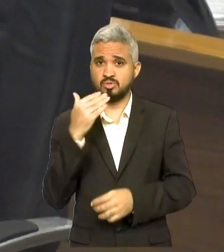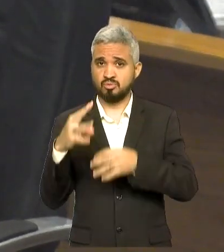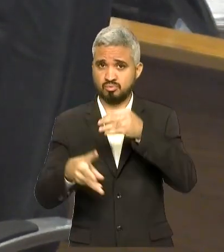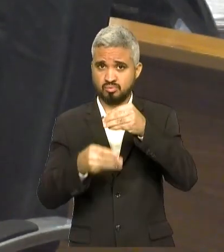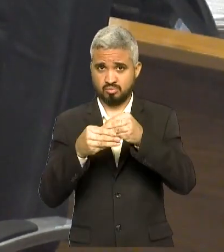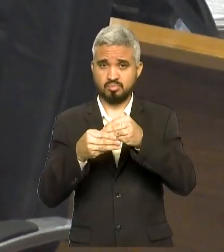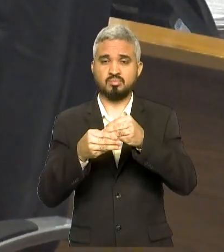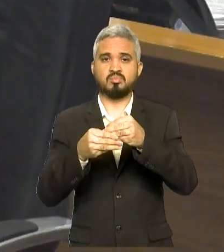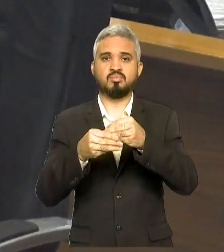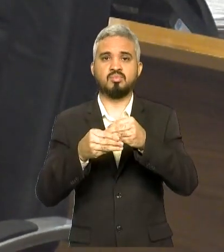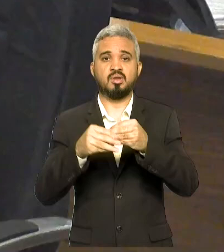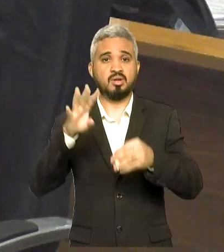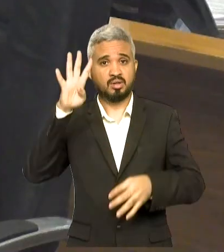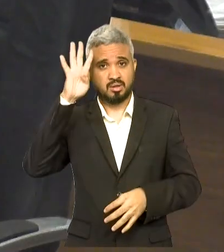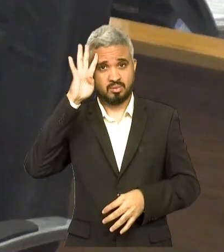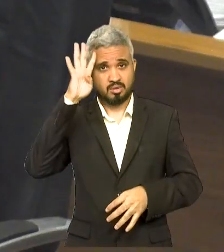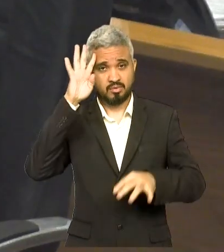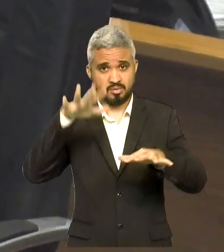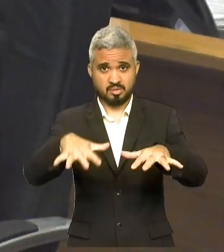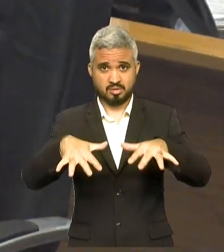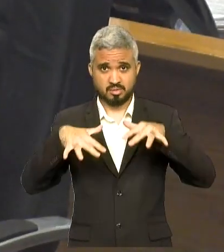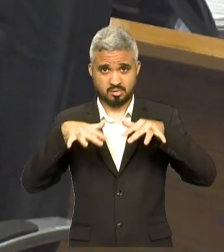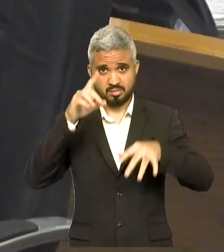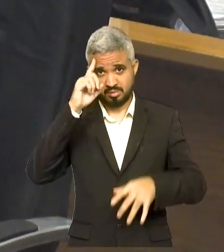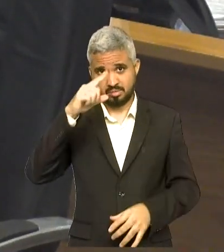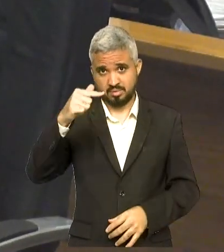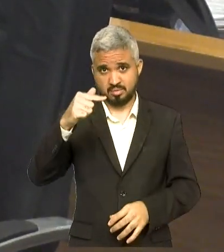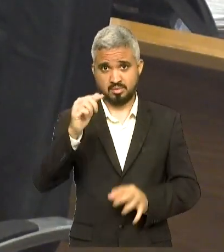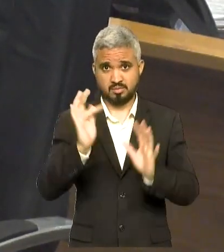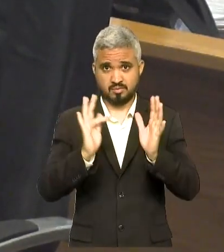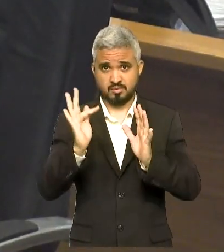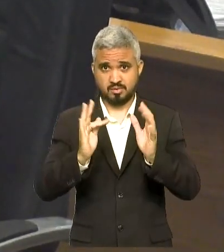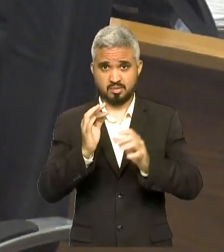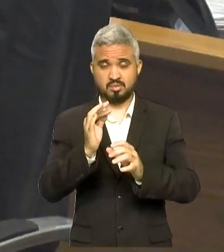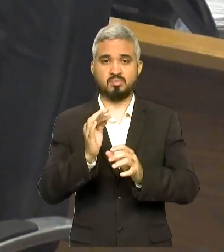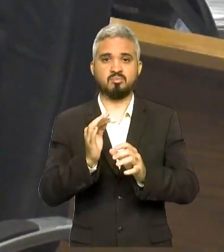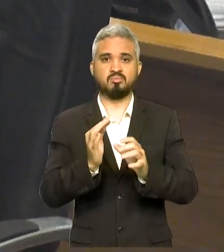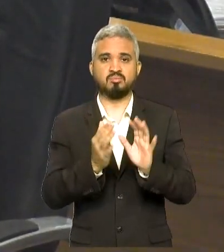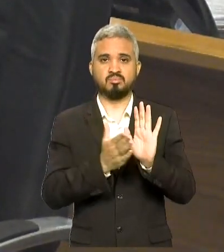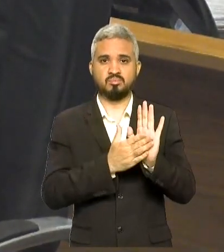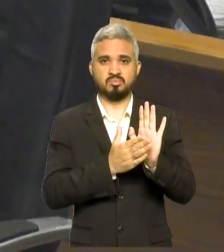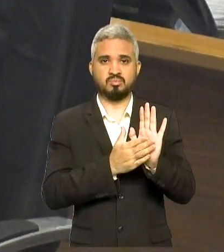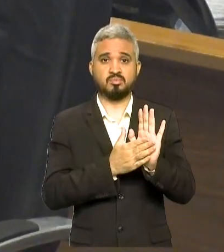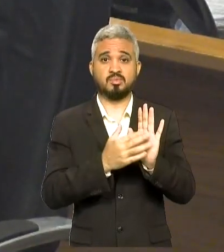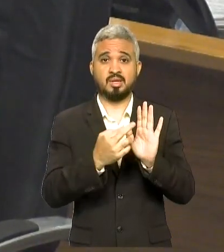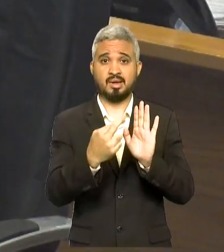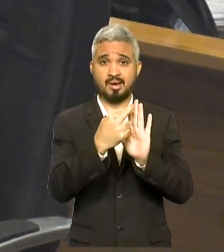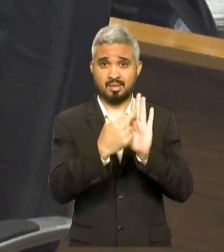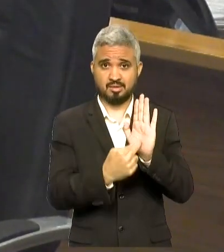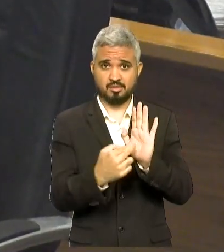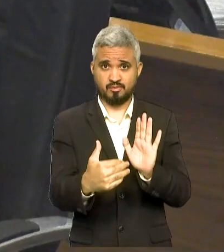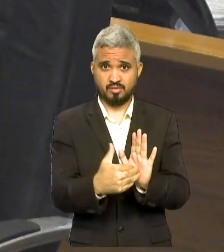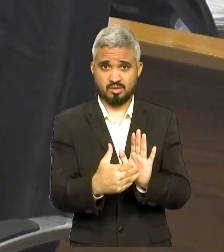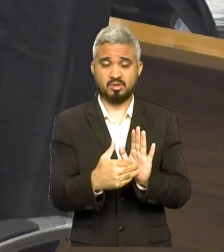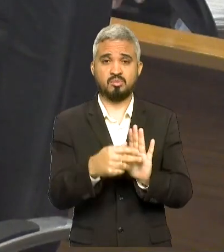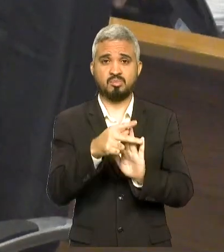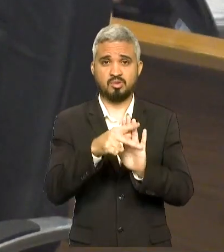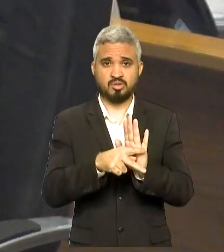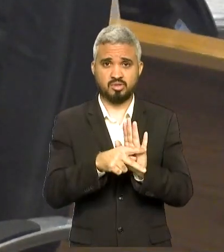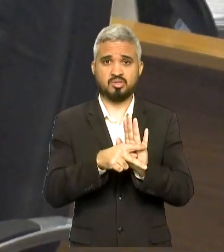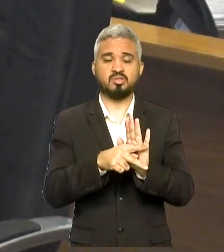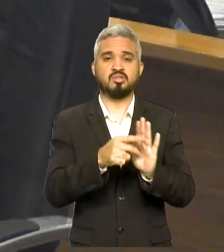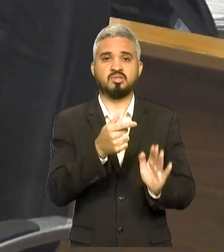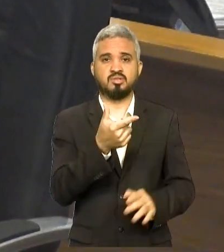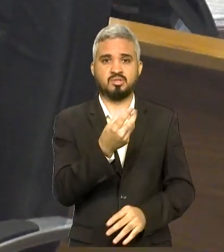sessão ordinária de quarta-feira, 7 de fevereiro, das seguintes proposições. Em redação final, os projetos de lei número 93 e